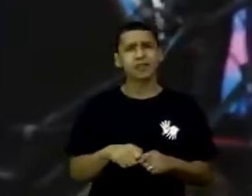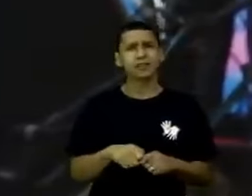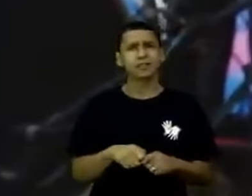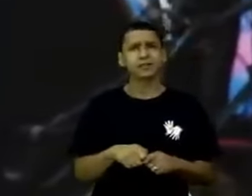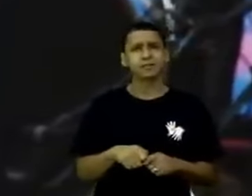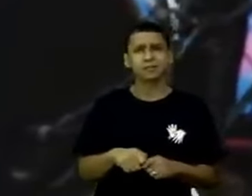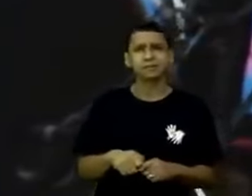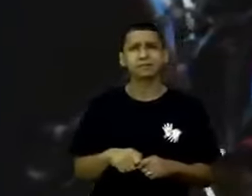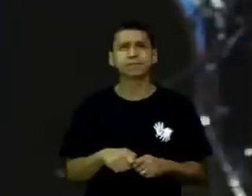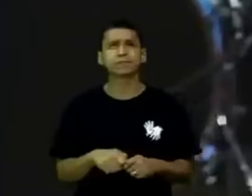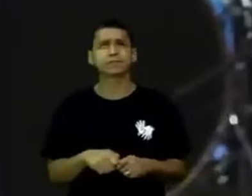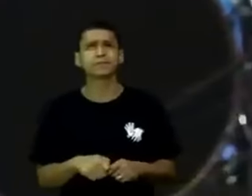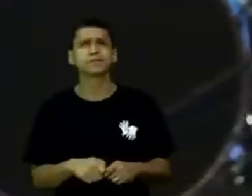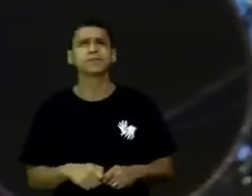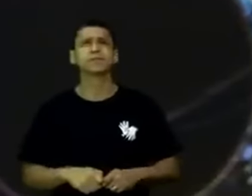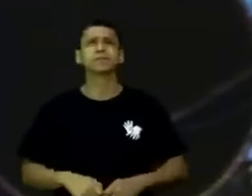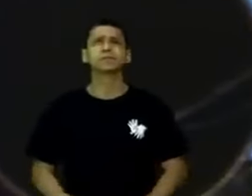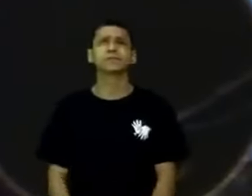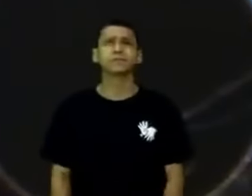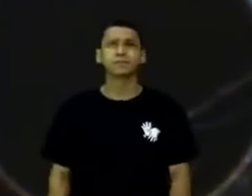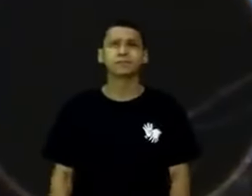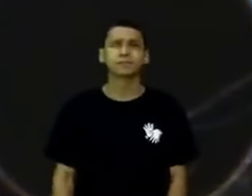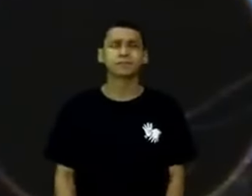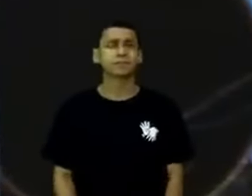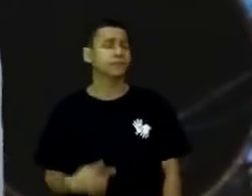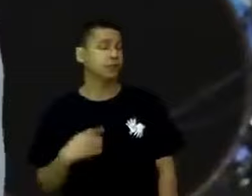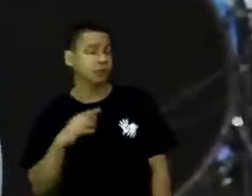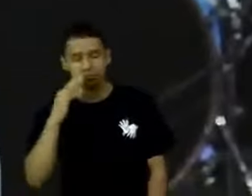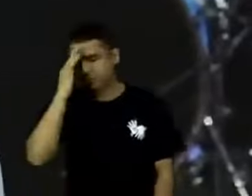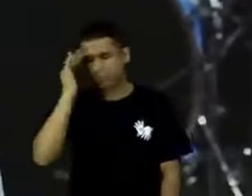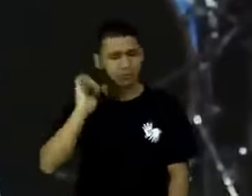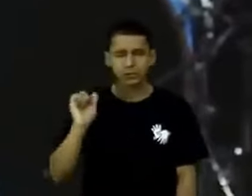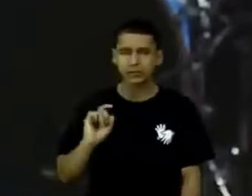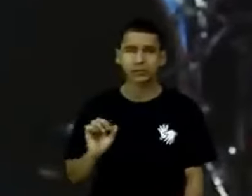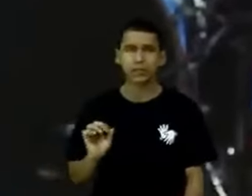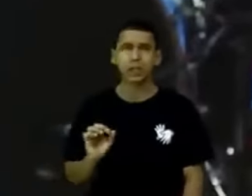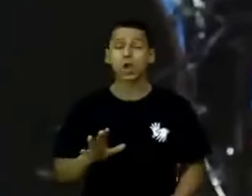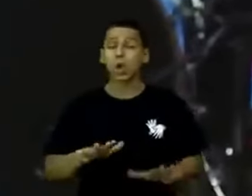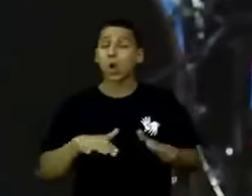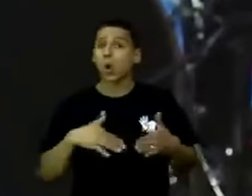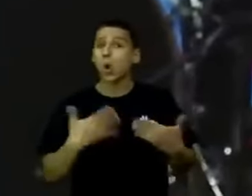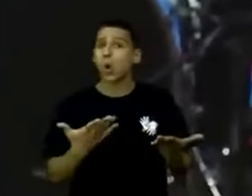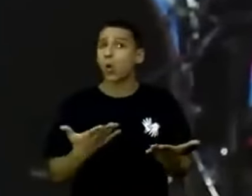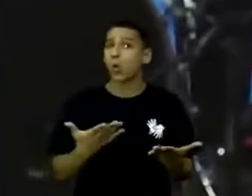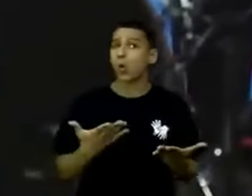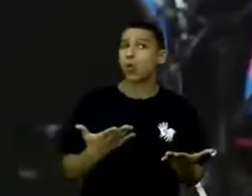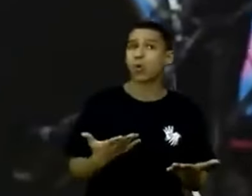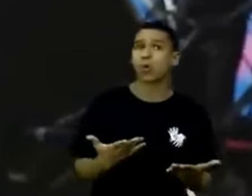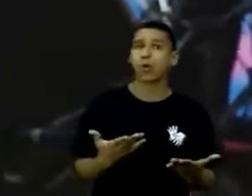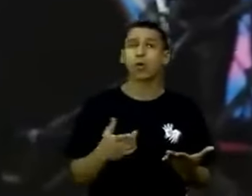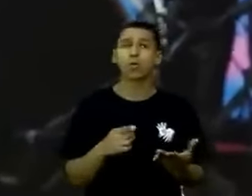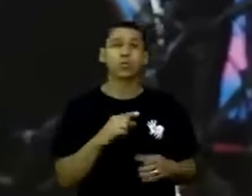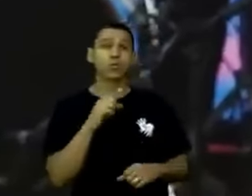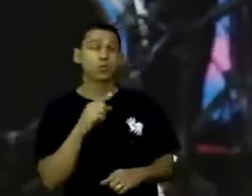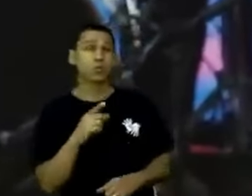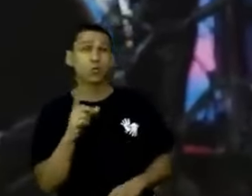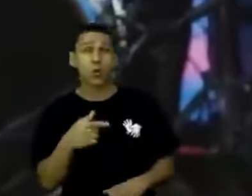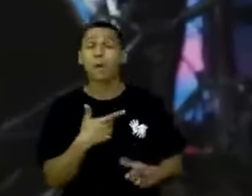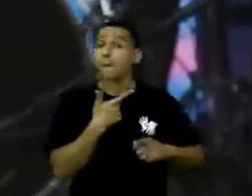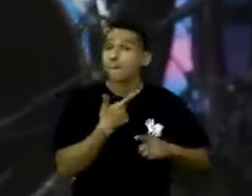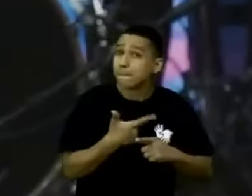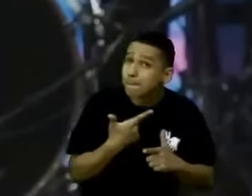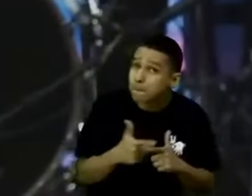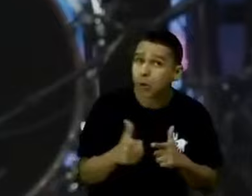vou ser teu amigo aqui hoje. Diga, eu não sei qual é o nível do Jordão que você está fugindo